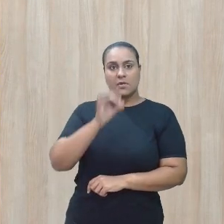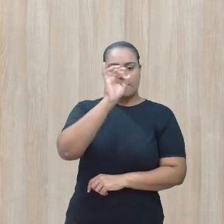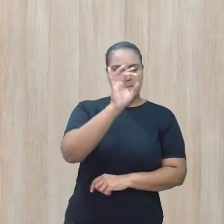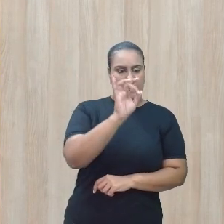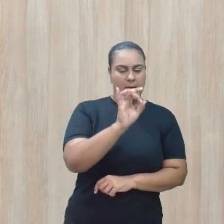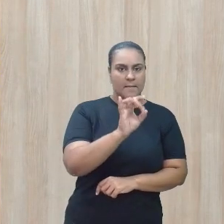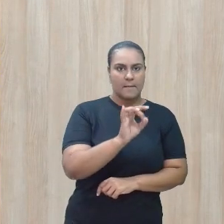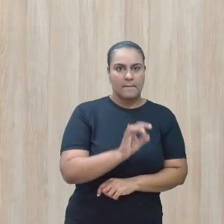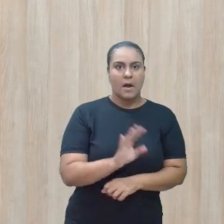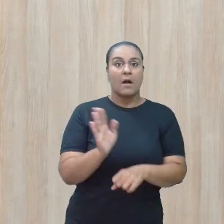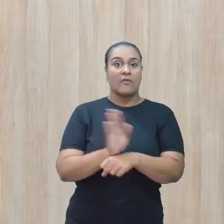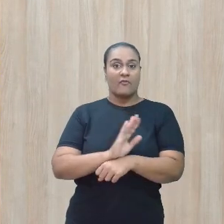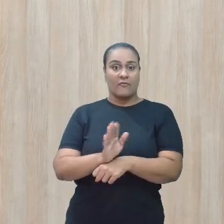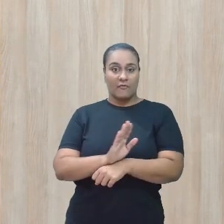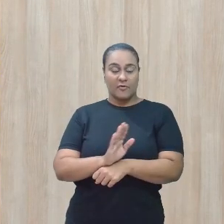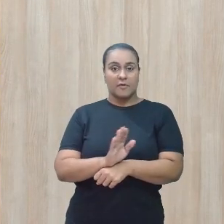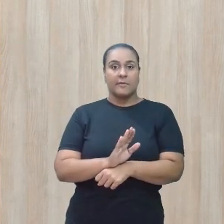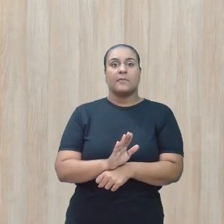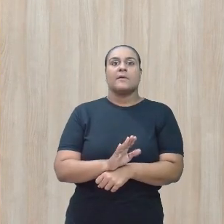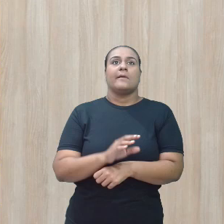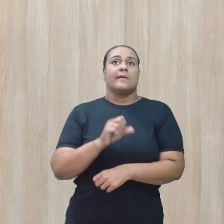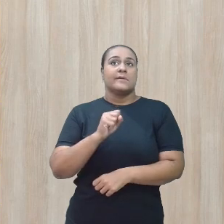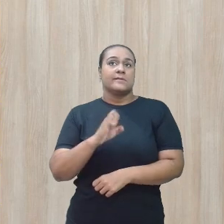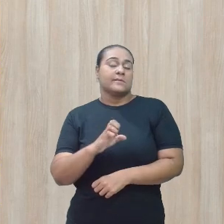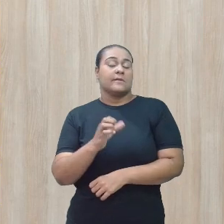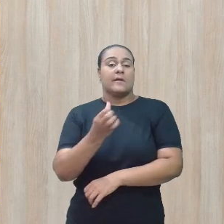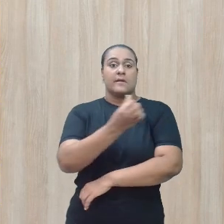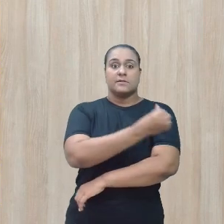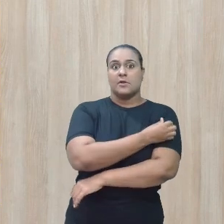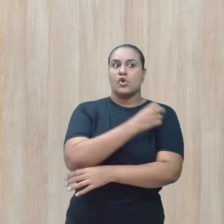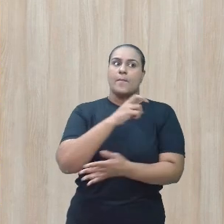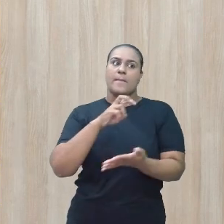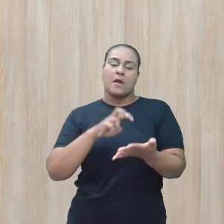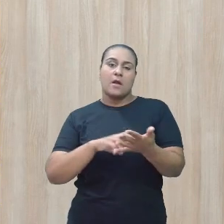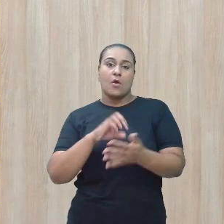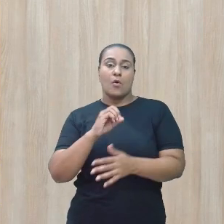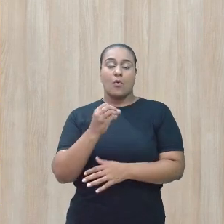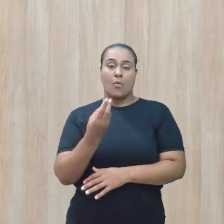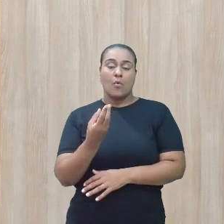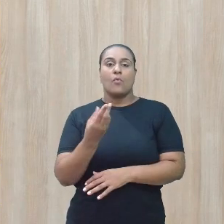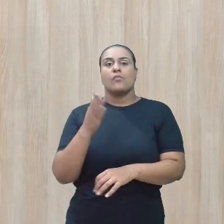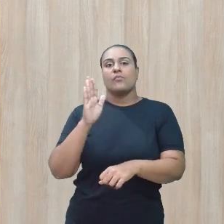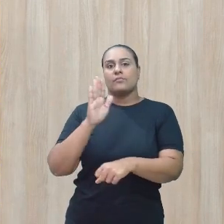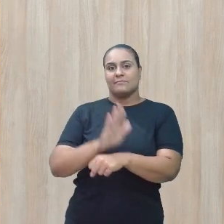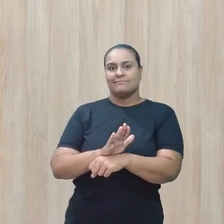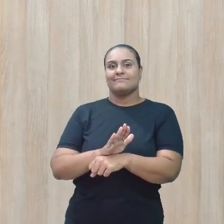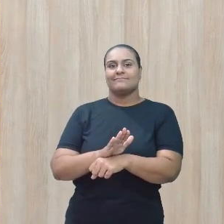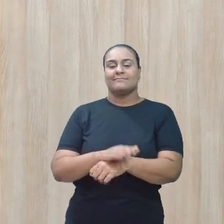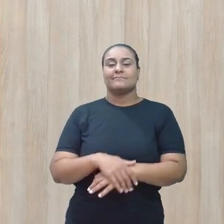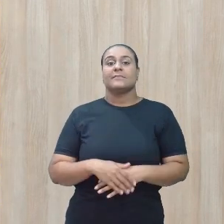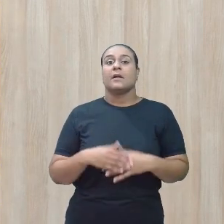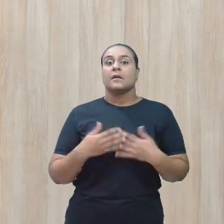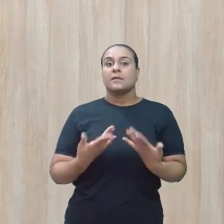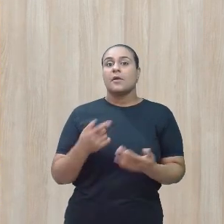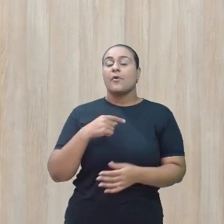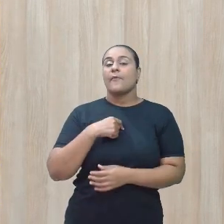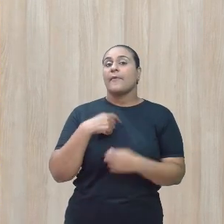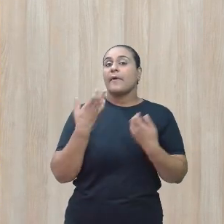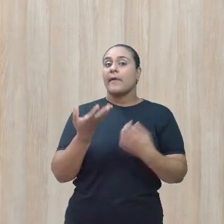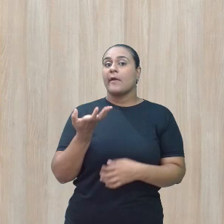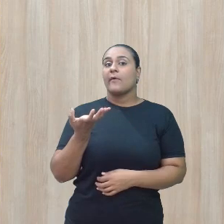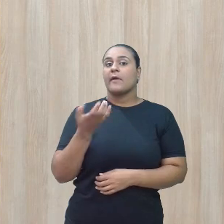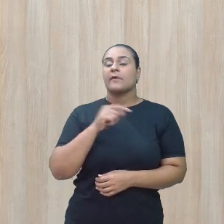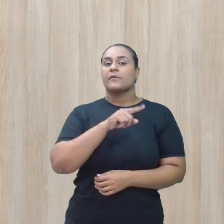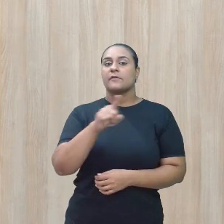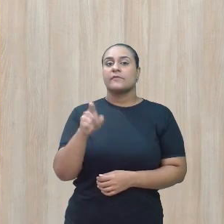gênero, independente se ela é sexto ano manhã ou se ela é sexto ano tarde. Uma coisa que eu quero que vocês entendam é